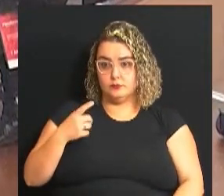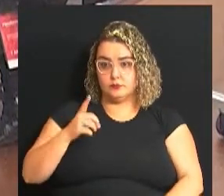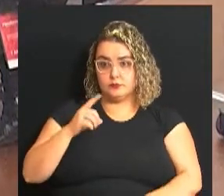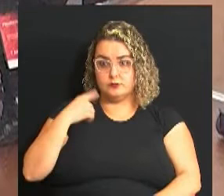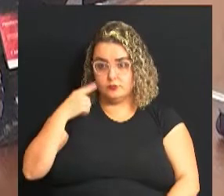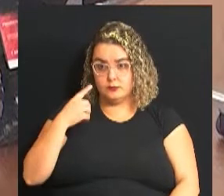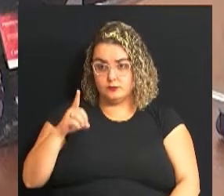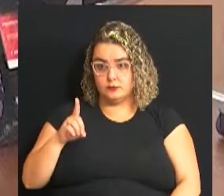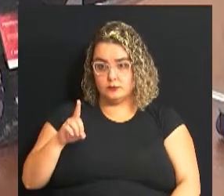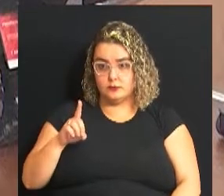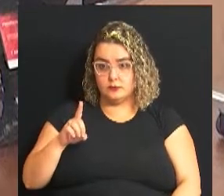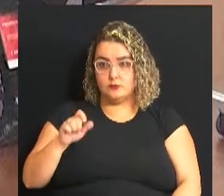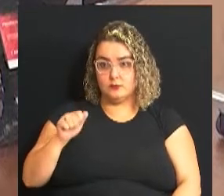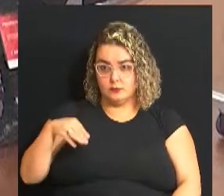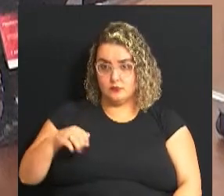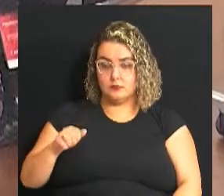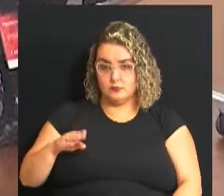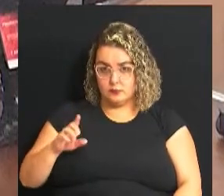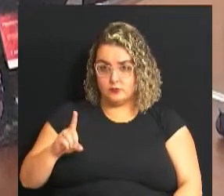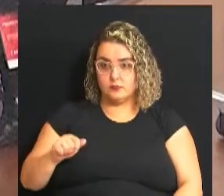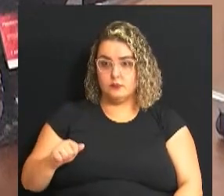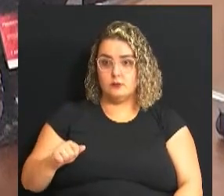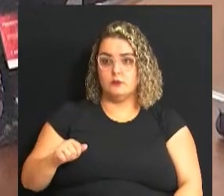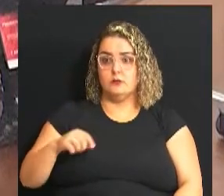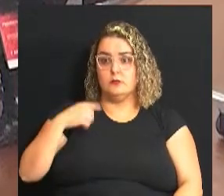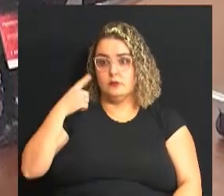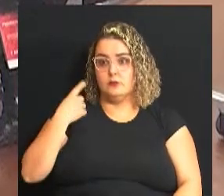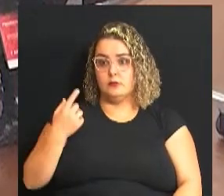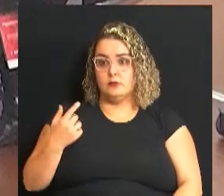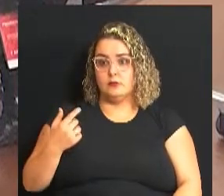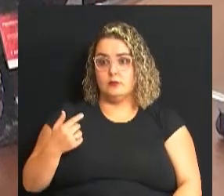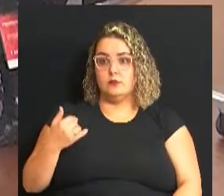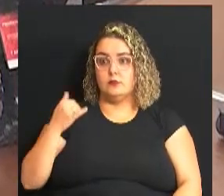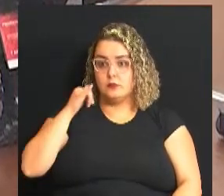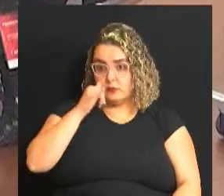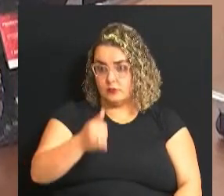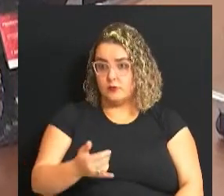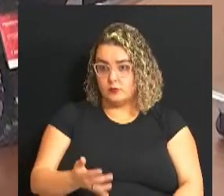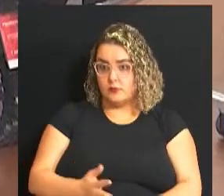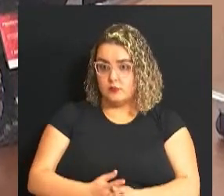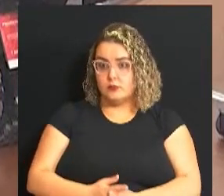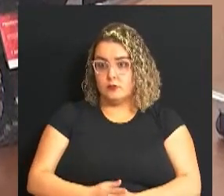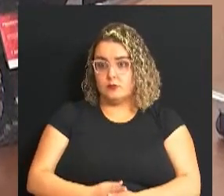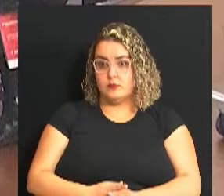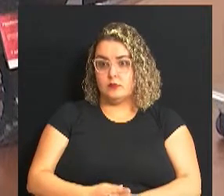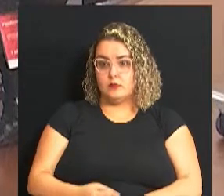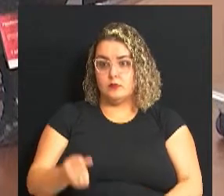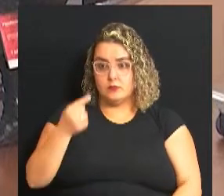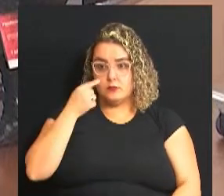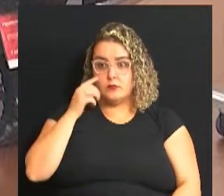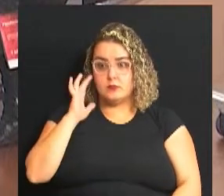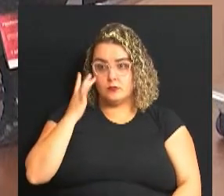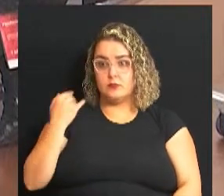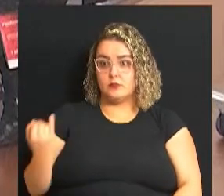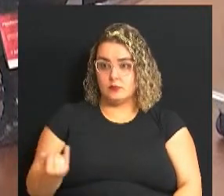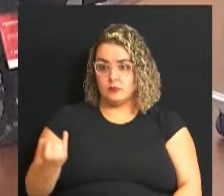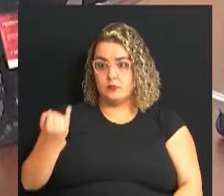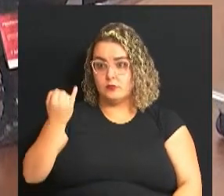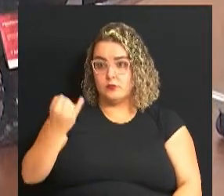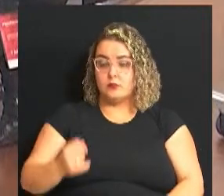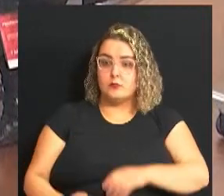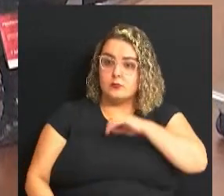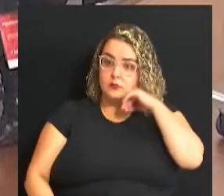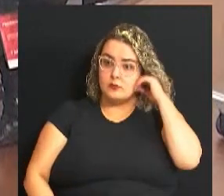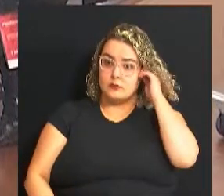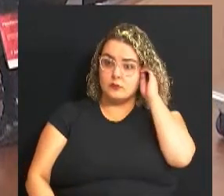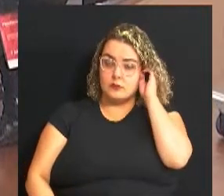Débora. Amanda, desculpa. Doutora Amanda, ela colocou ali, ela fez uma observação que eu acho que é importante, porque ela